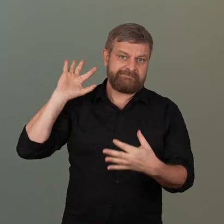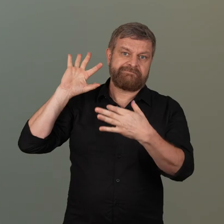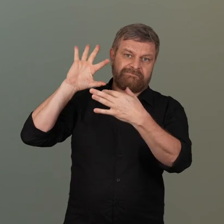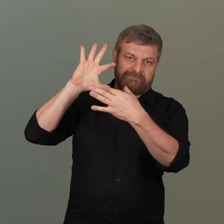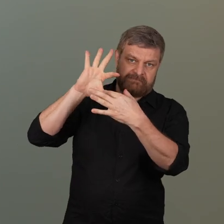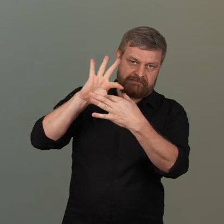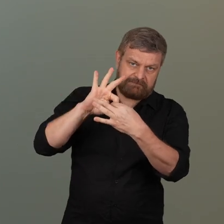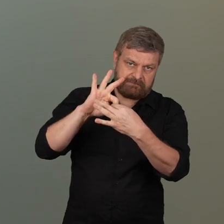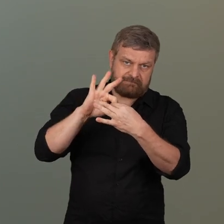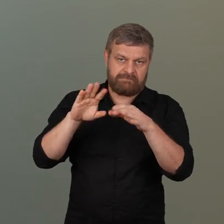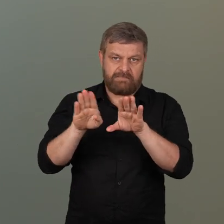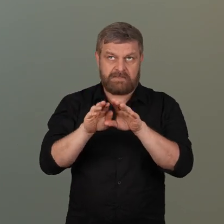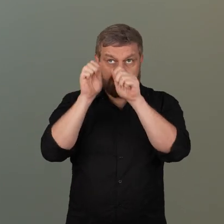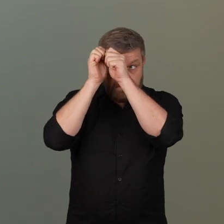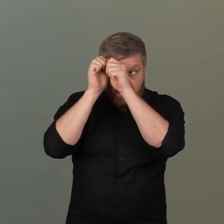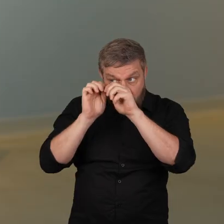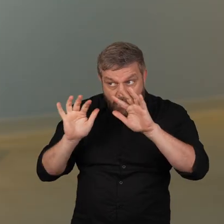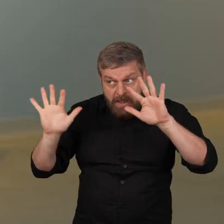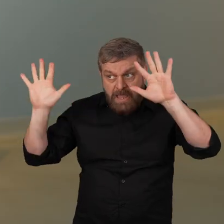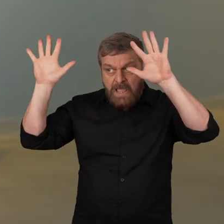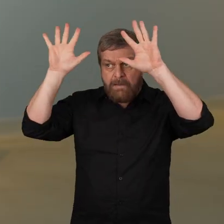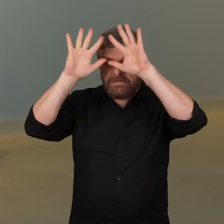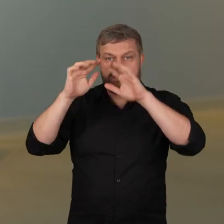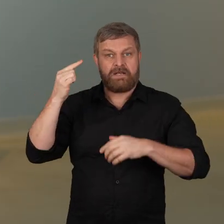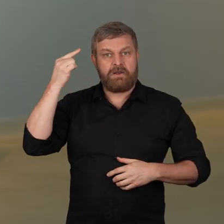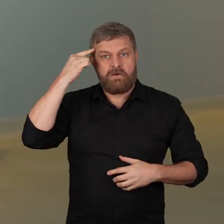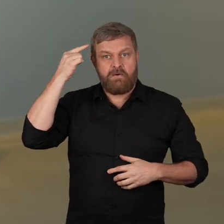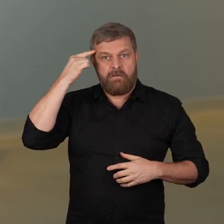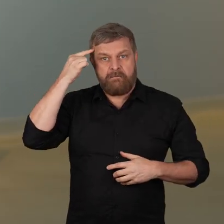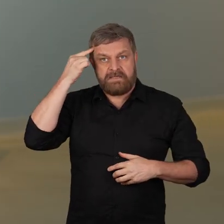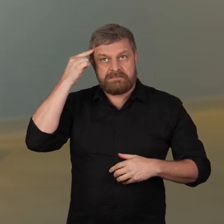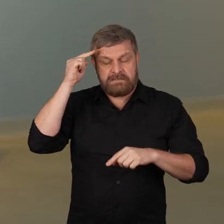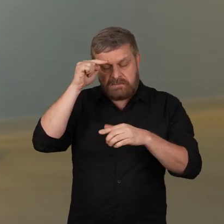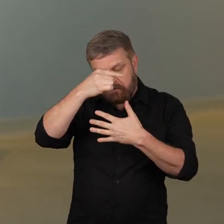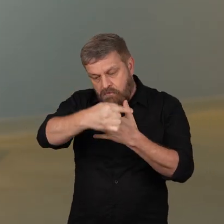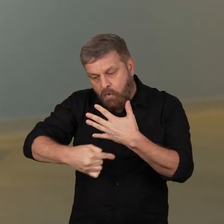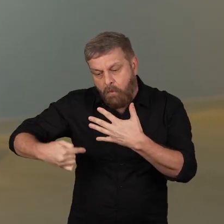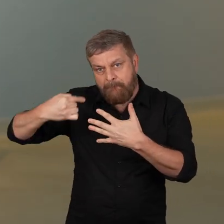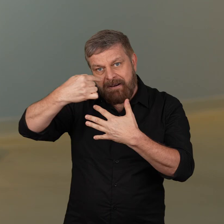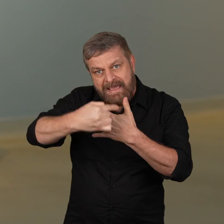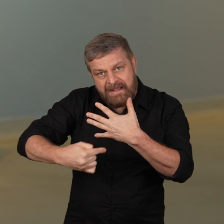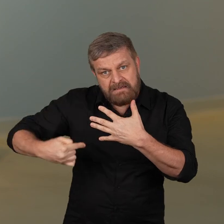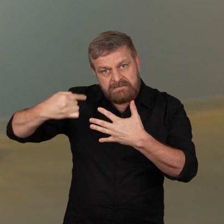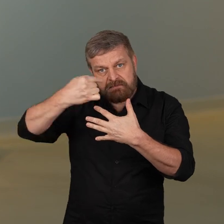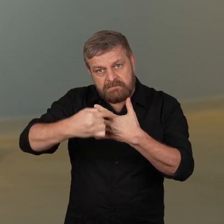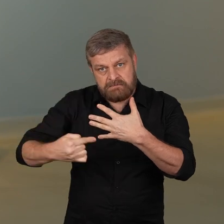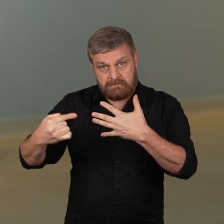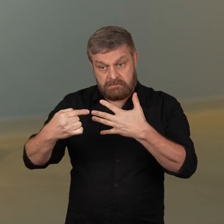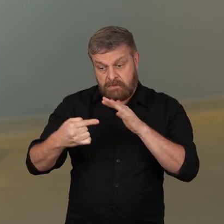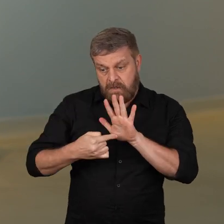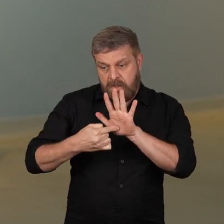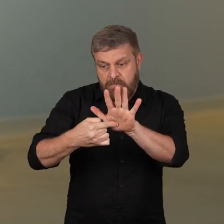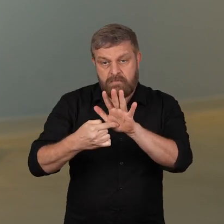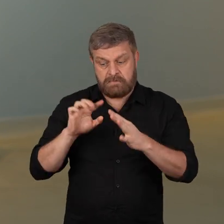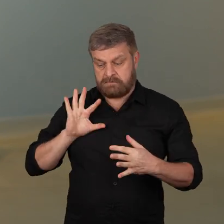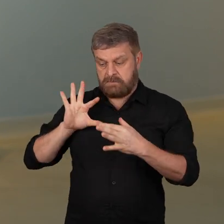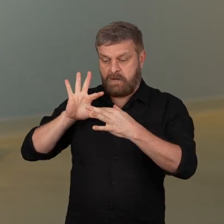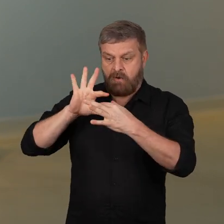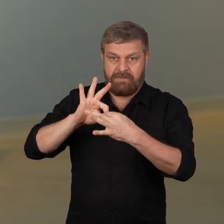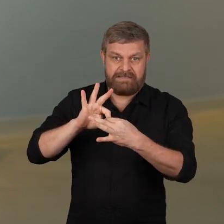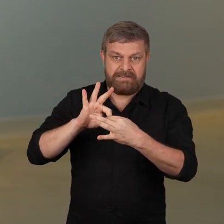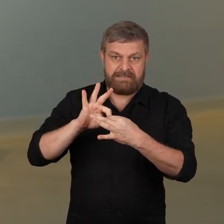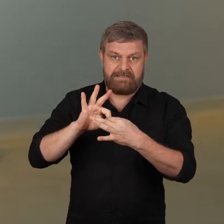irracional, portanto, o imaginário. Pensamento complexo é um termo tipo na de tela. pensamento que procura unir e